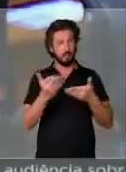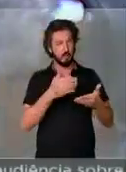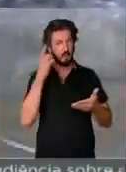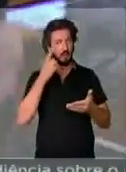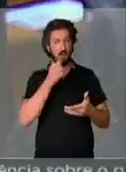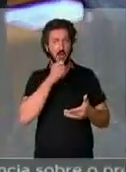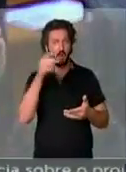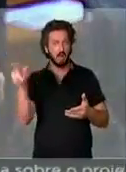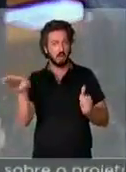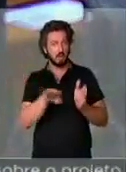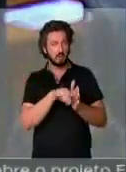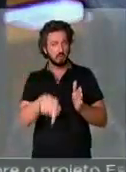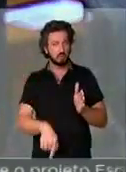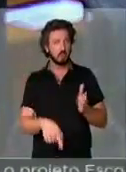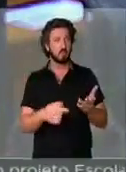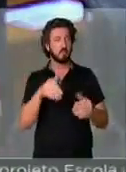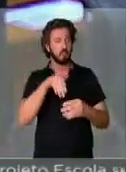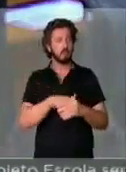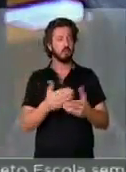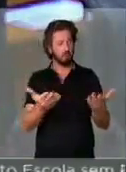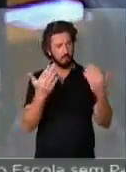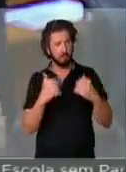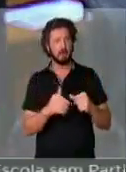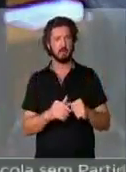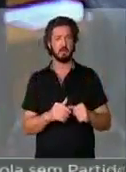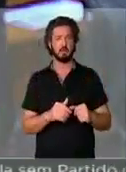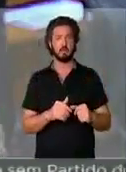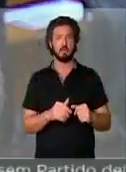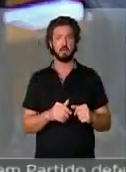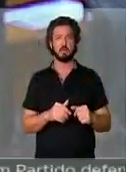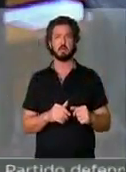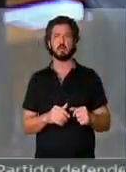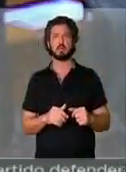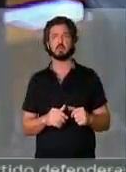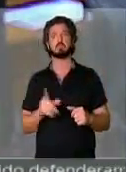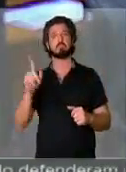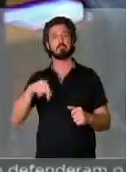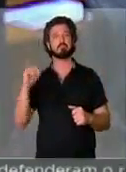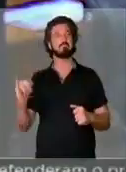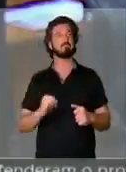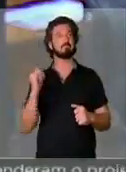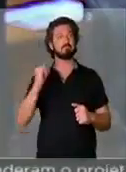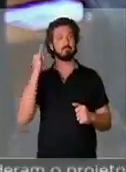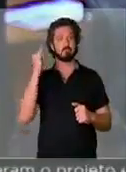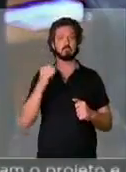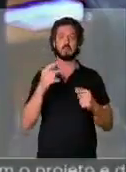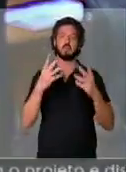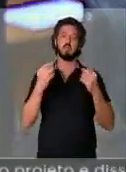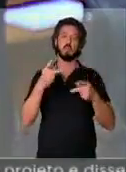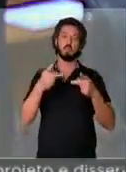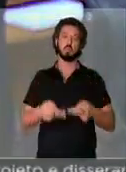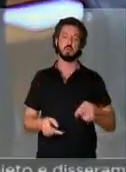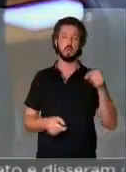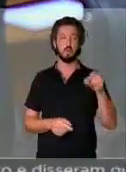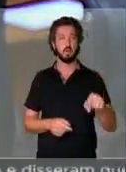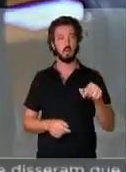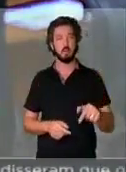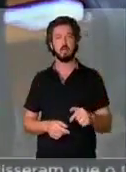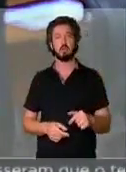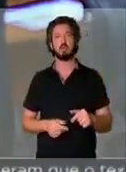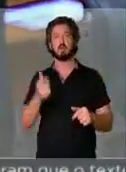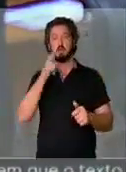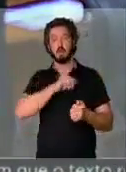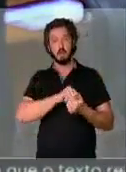não votaram para comparecer no plenário para votar, que é de extrema importância esse projeto para